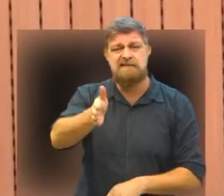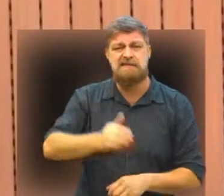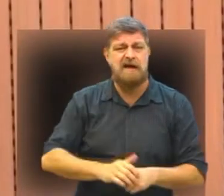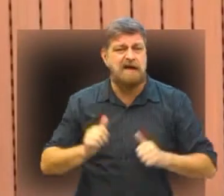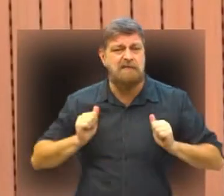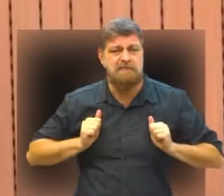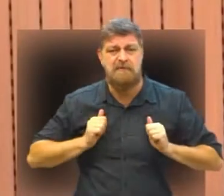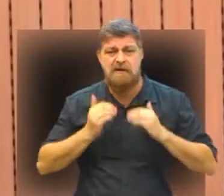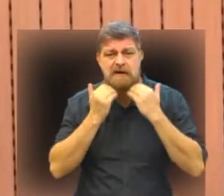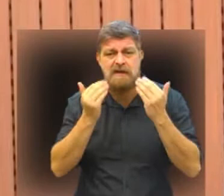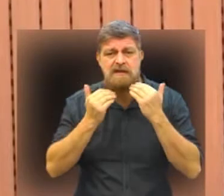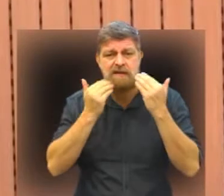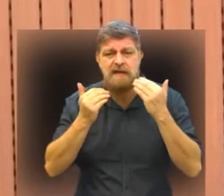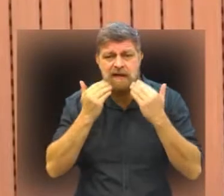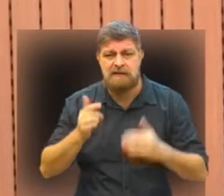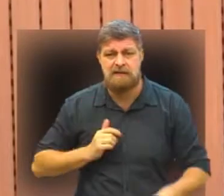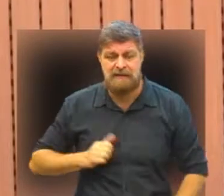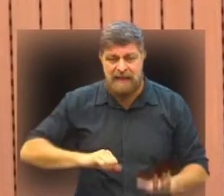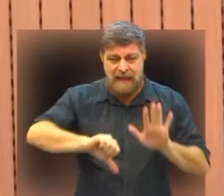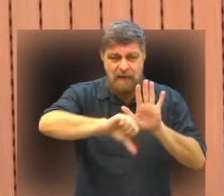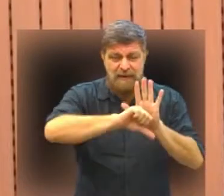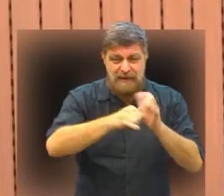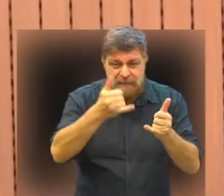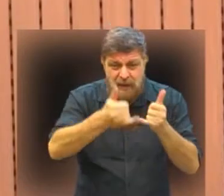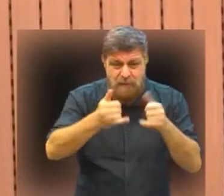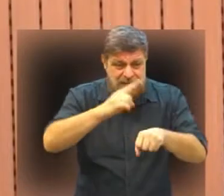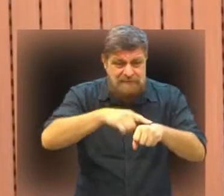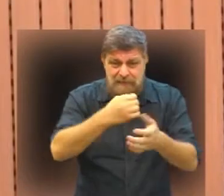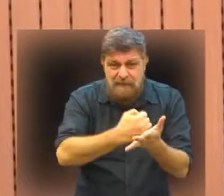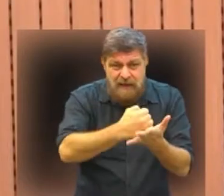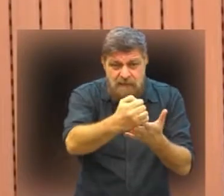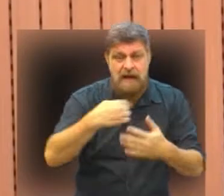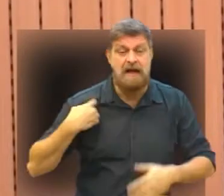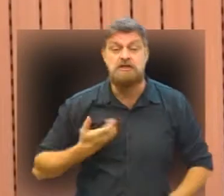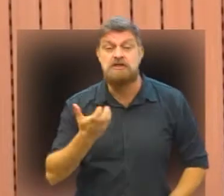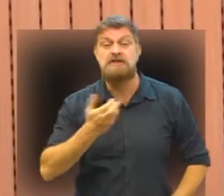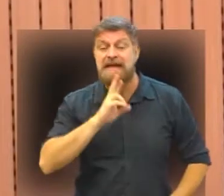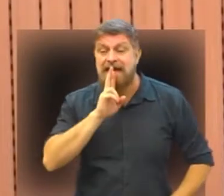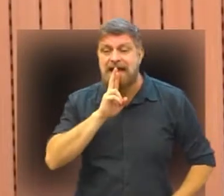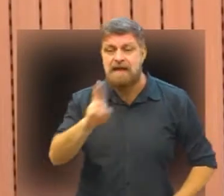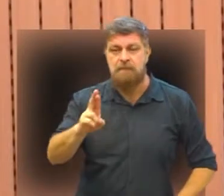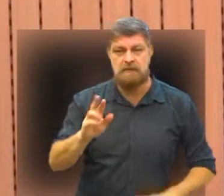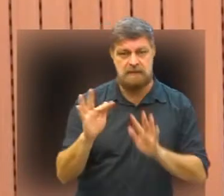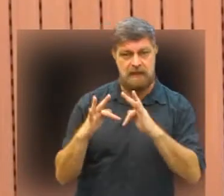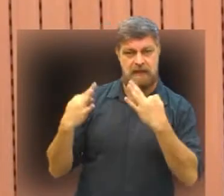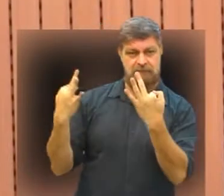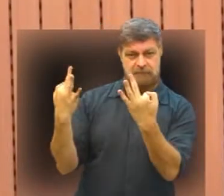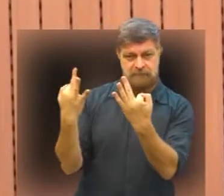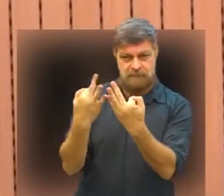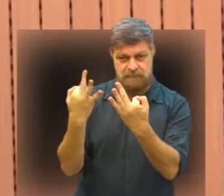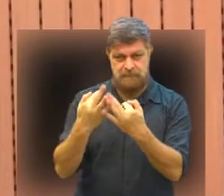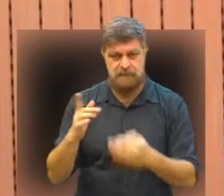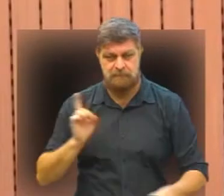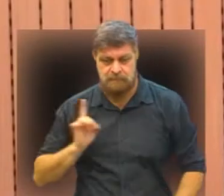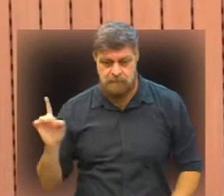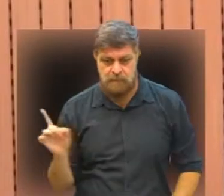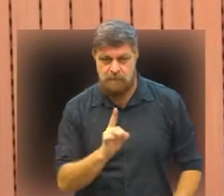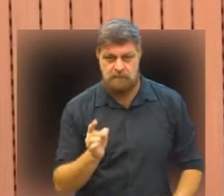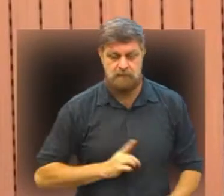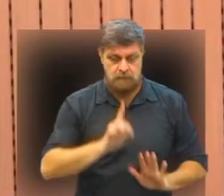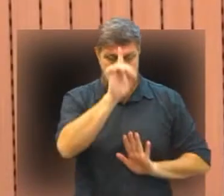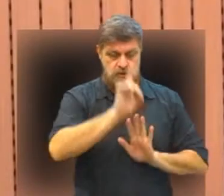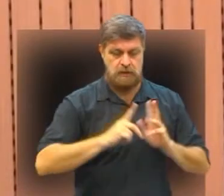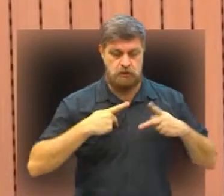impunidade e de um crime que estava a prescrever, então a gente busca respostas, a família entrou na